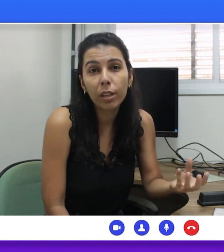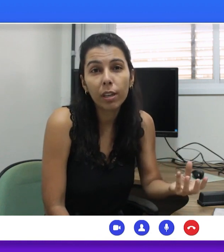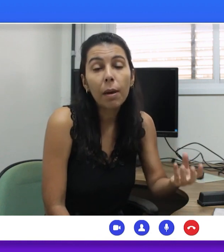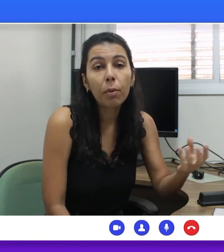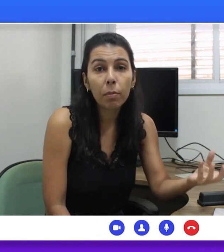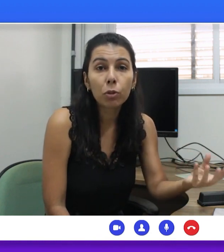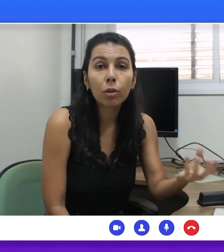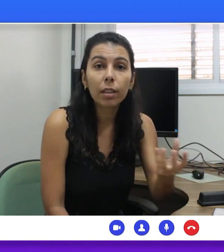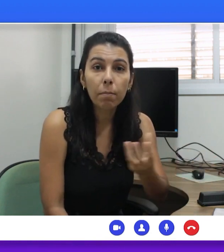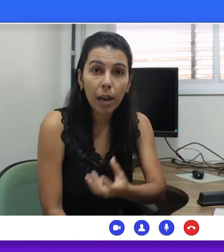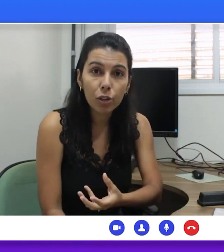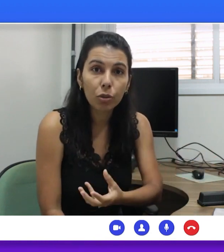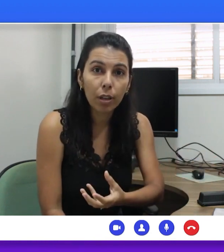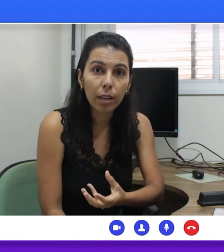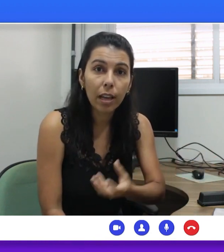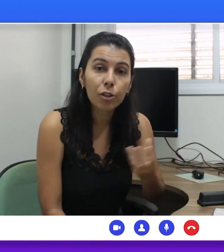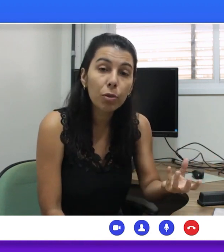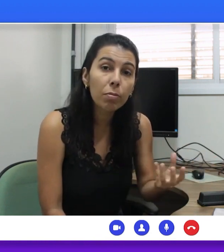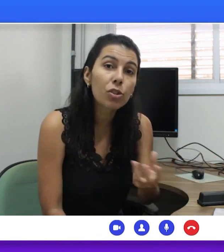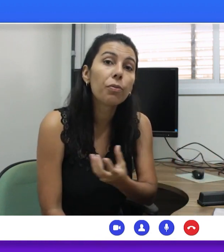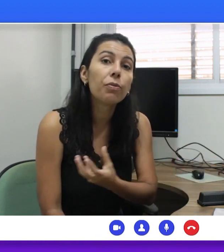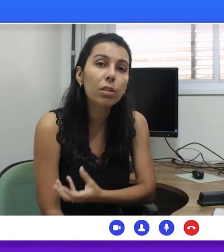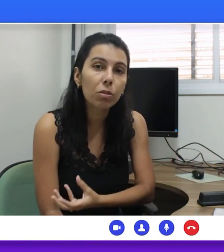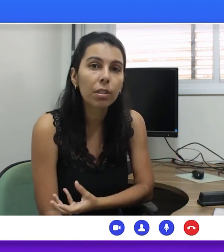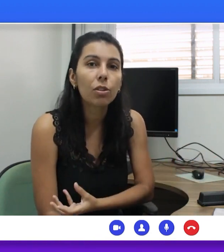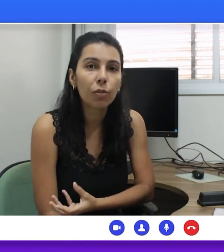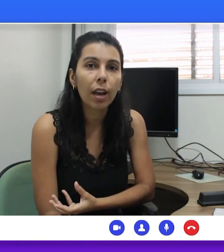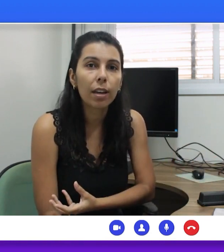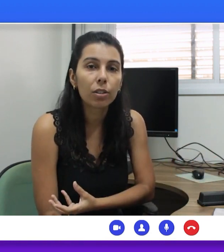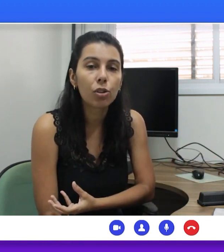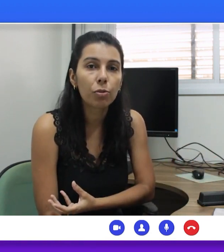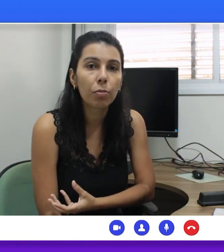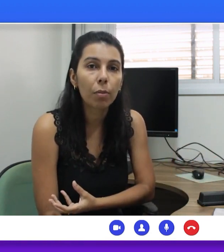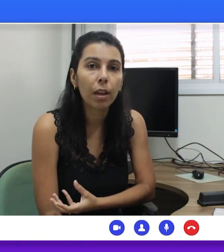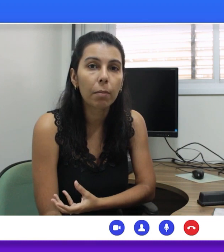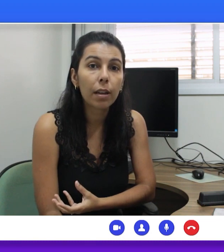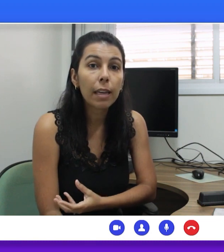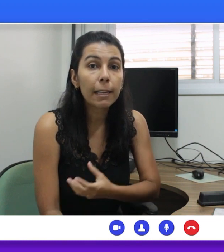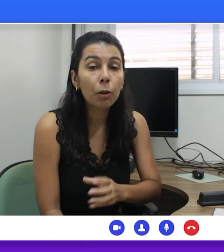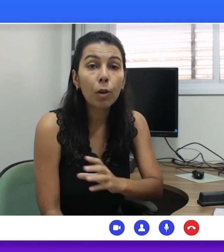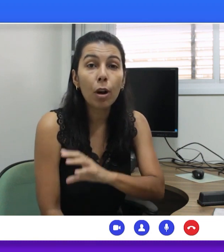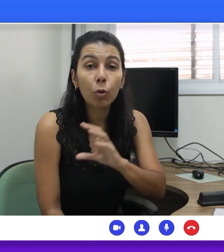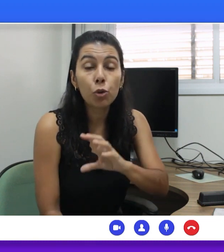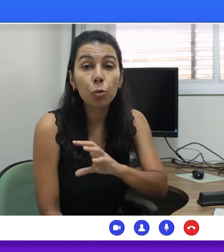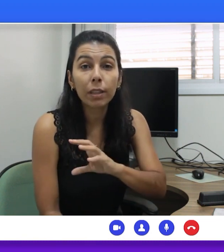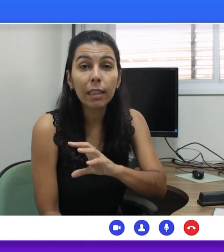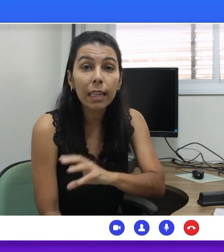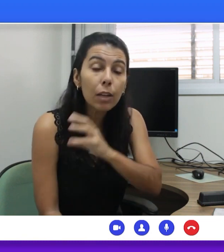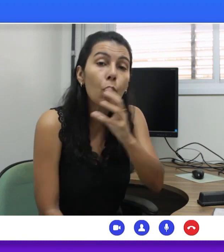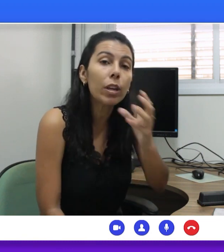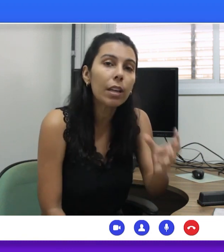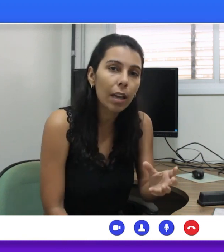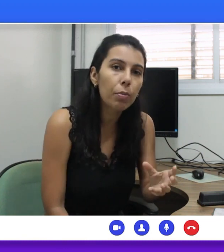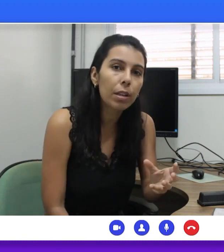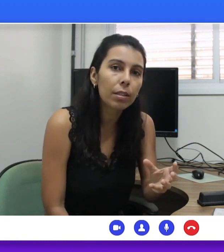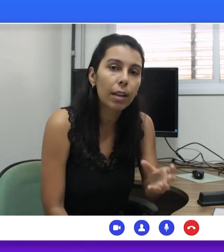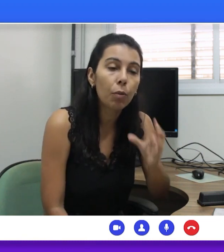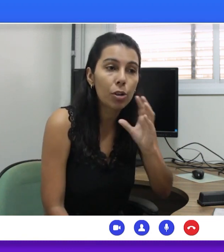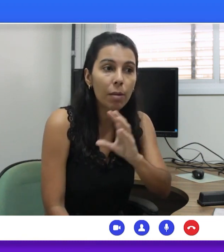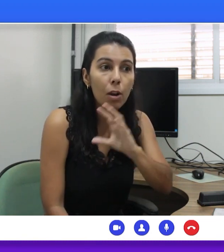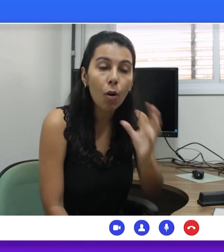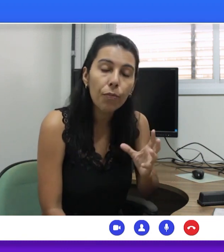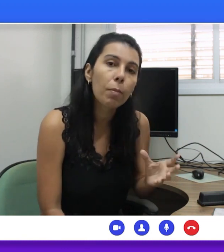óbvio que para uma pessoa que tem baixa escolaridade é muito mais difícil identificar esse tipo de problema. Então eu costumo até nem orientar por